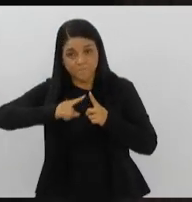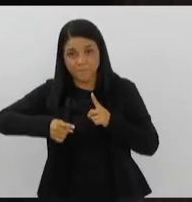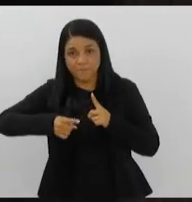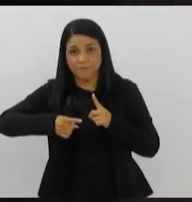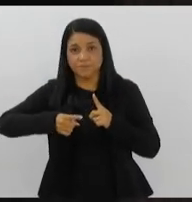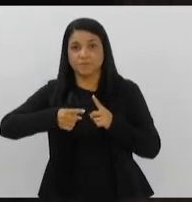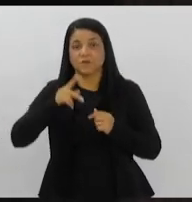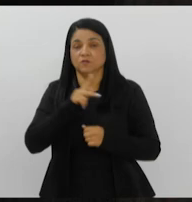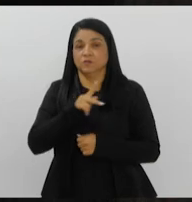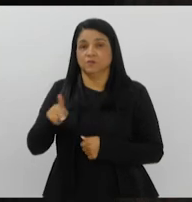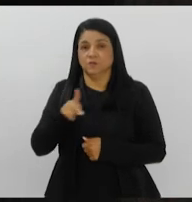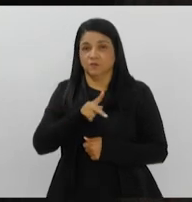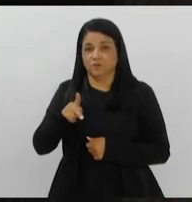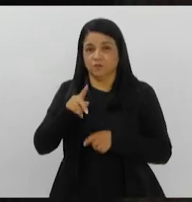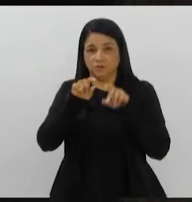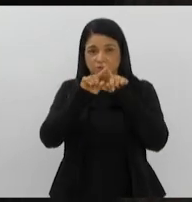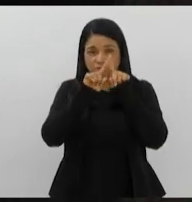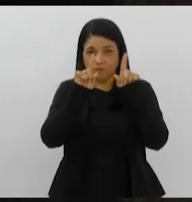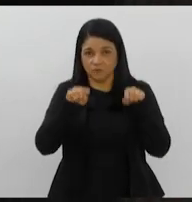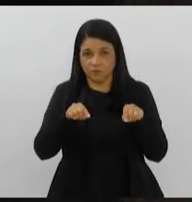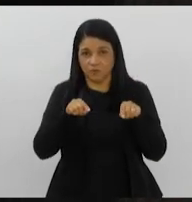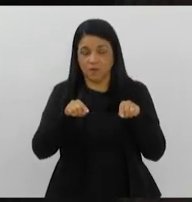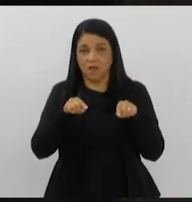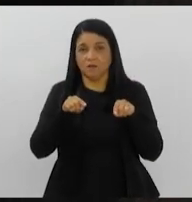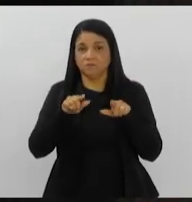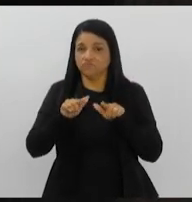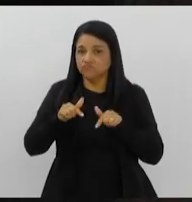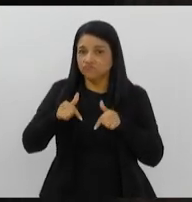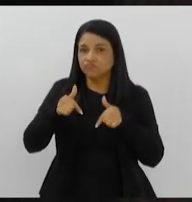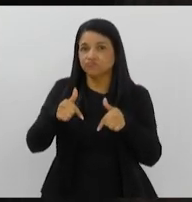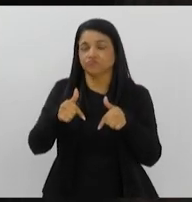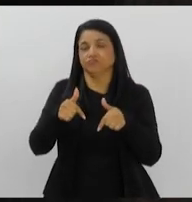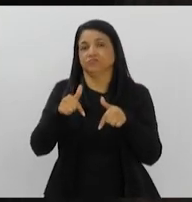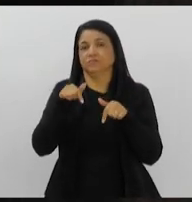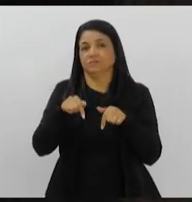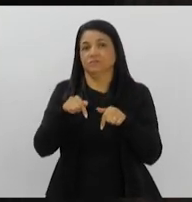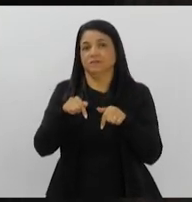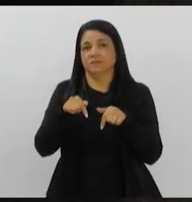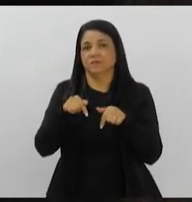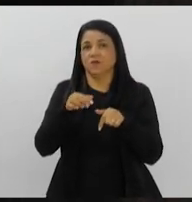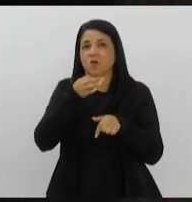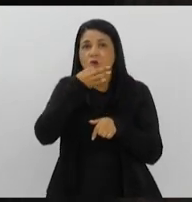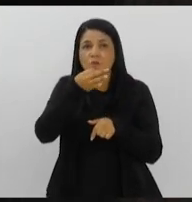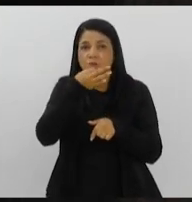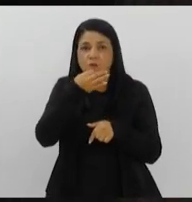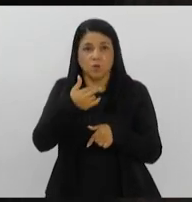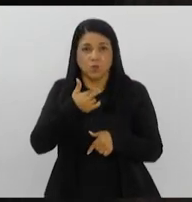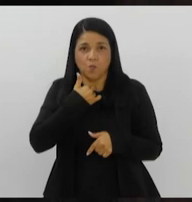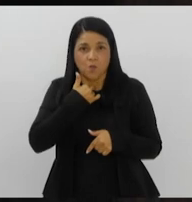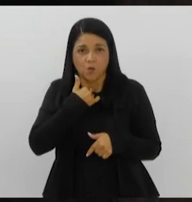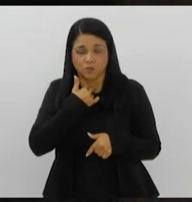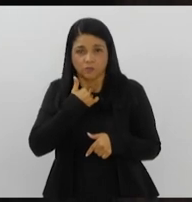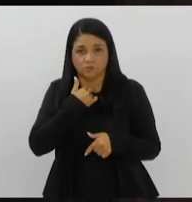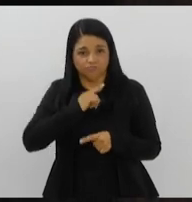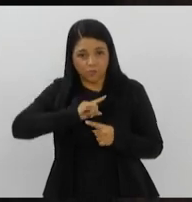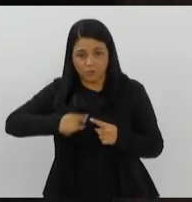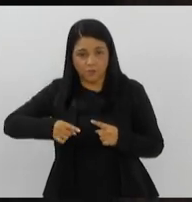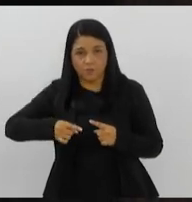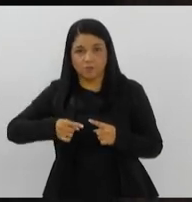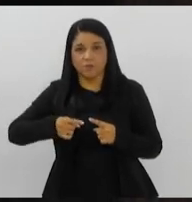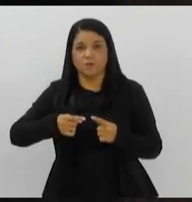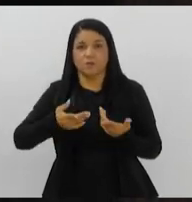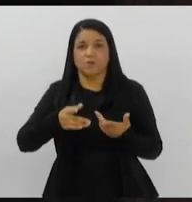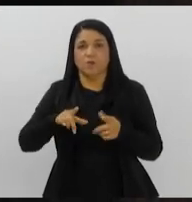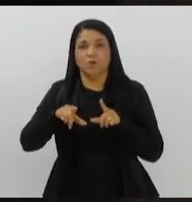aos professores e funcionários, no exercício de suas funções, promover opiniões, concepções ou